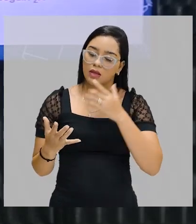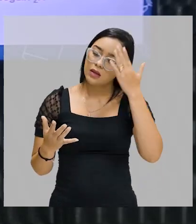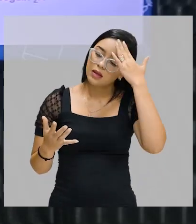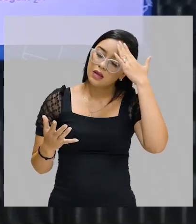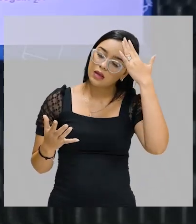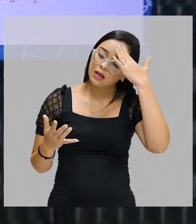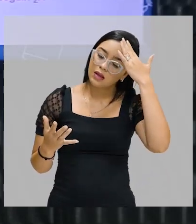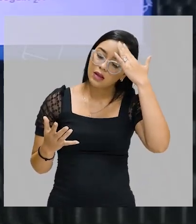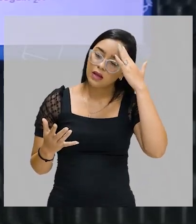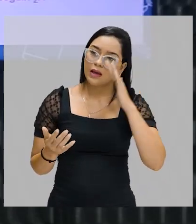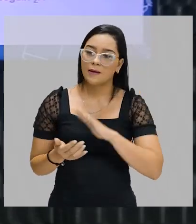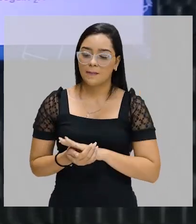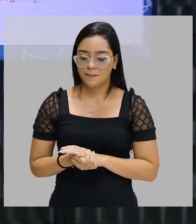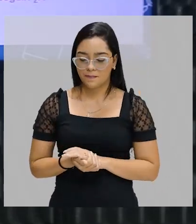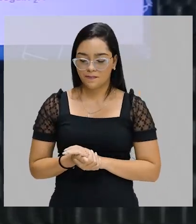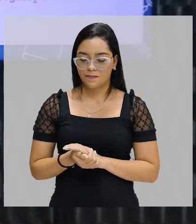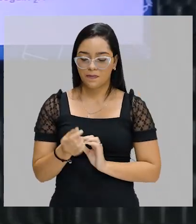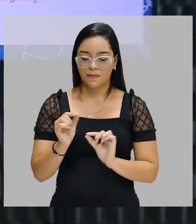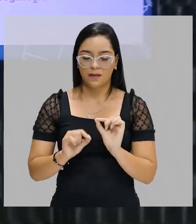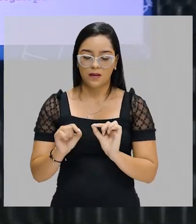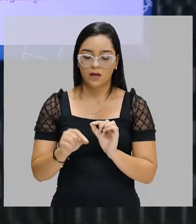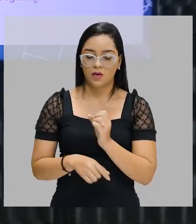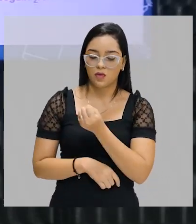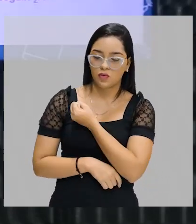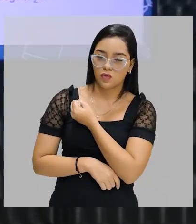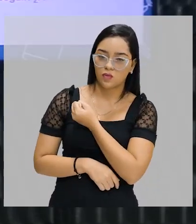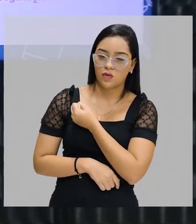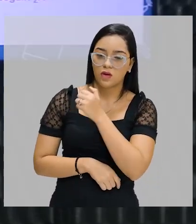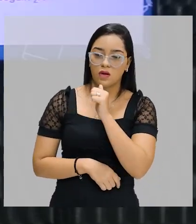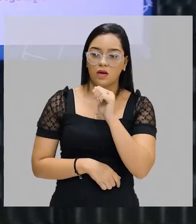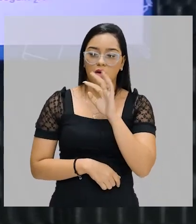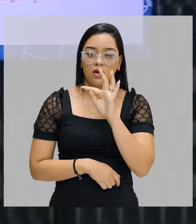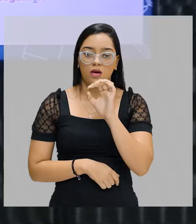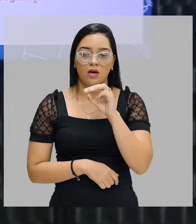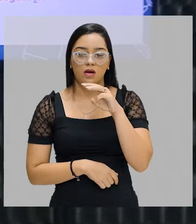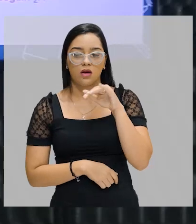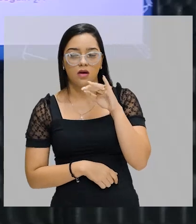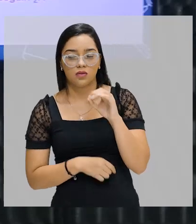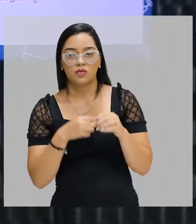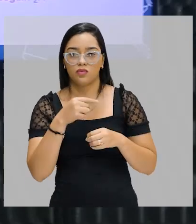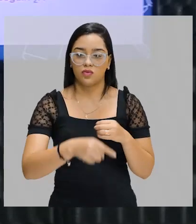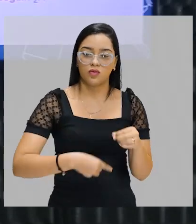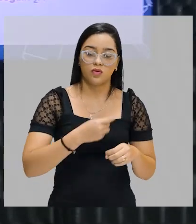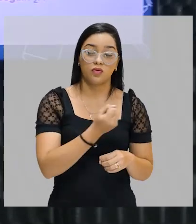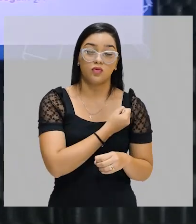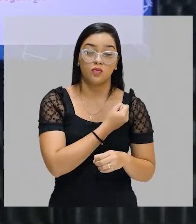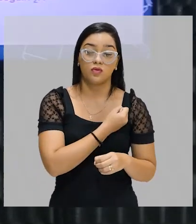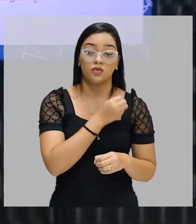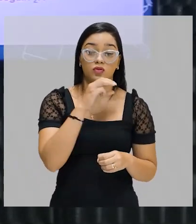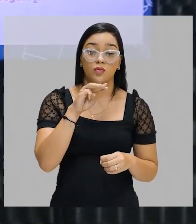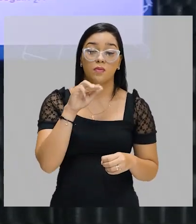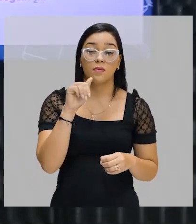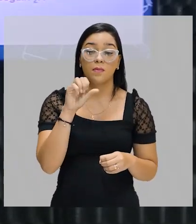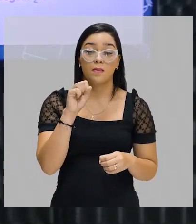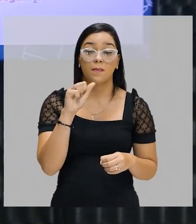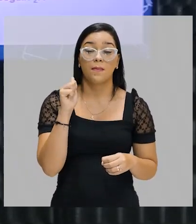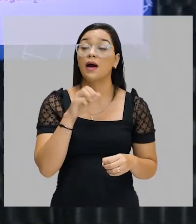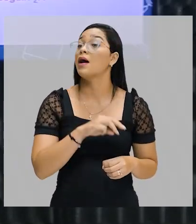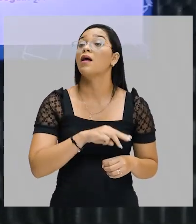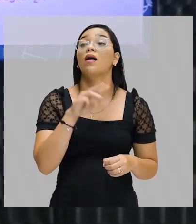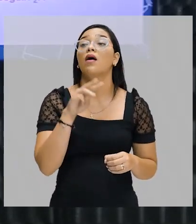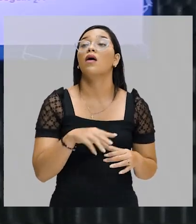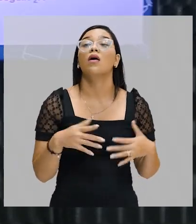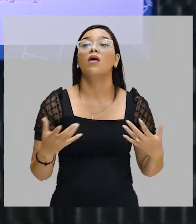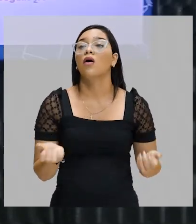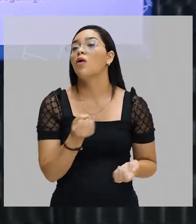que embaixo é o número atômico e em cima é o número de massa. Então vamos lá. Qual é o